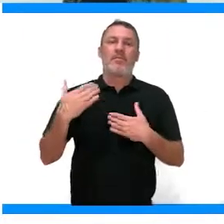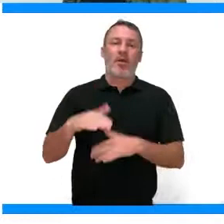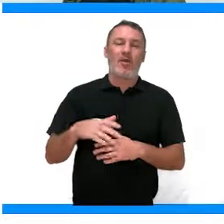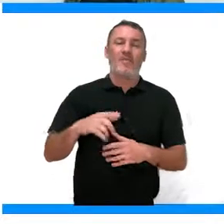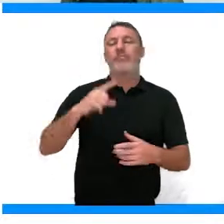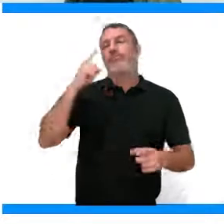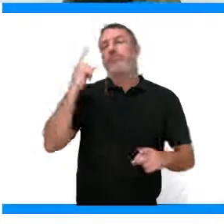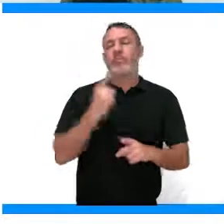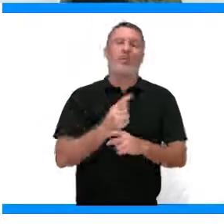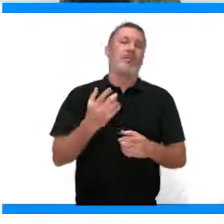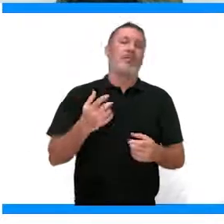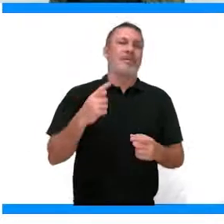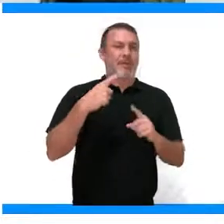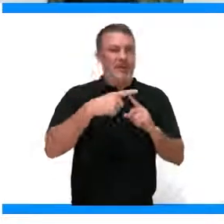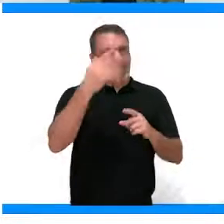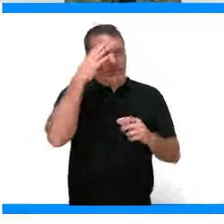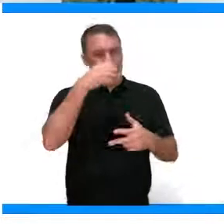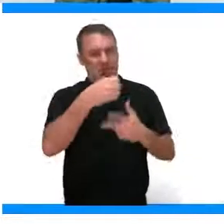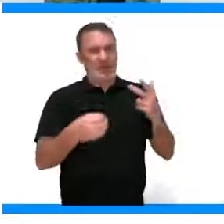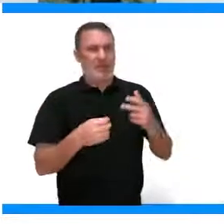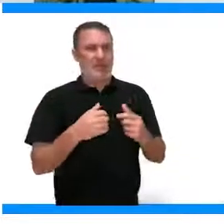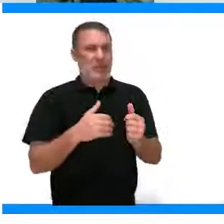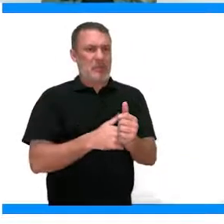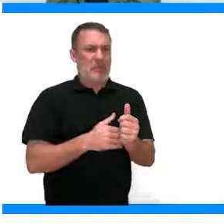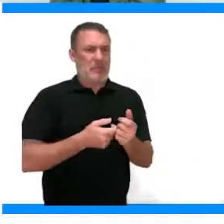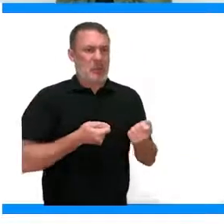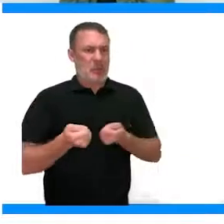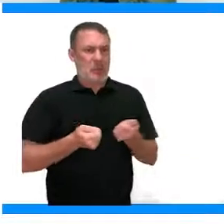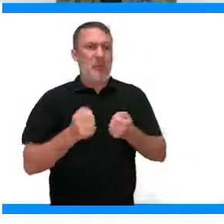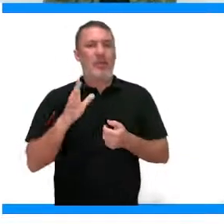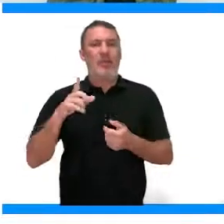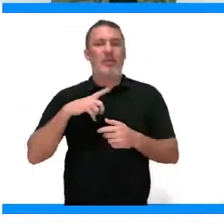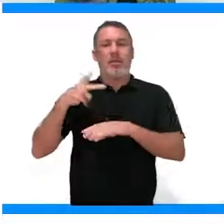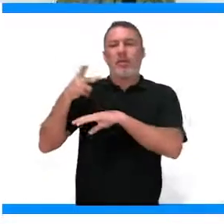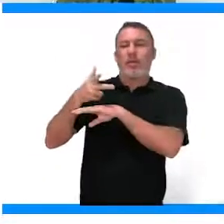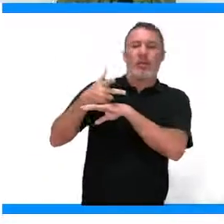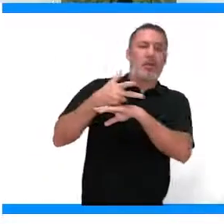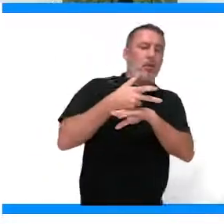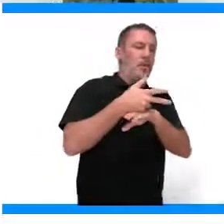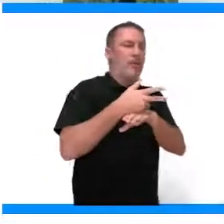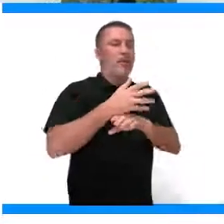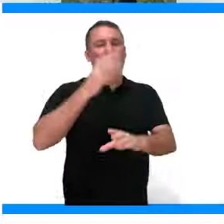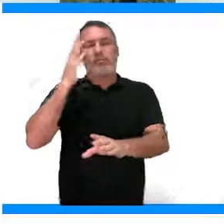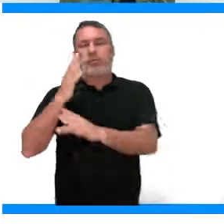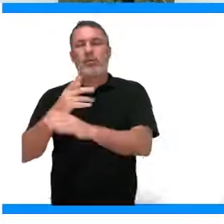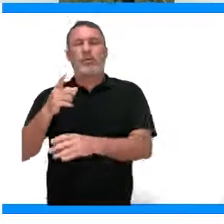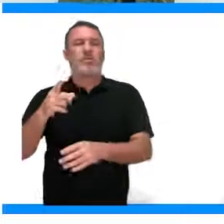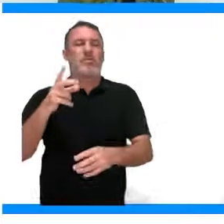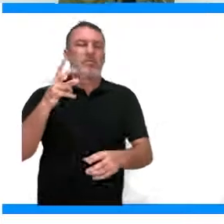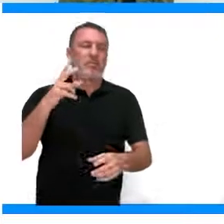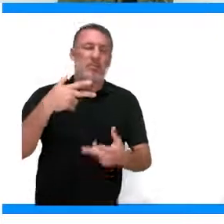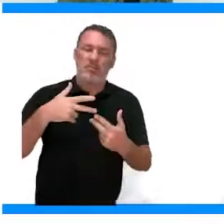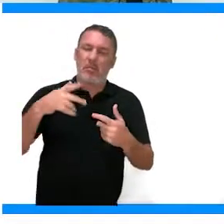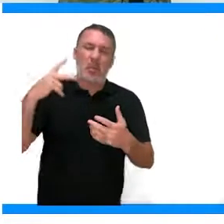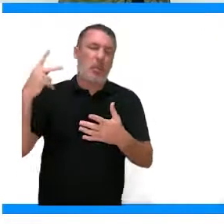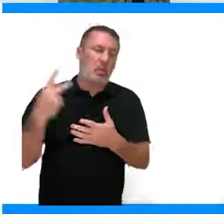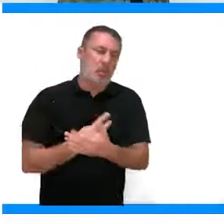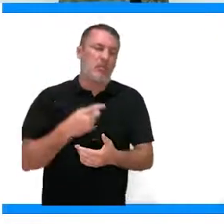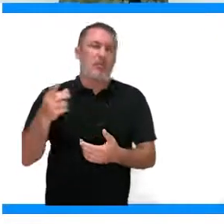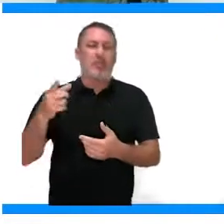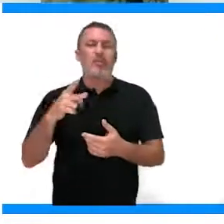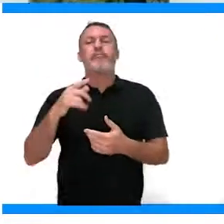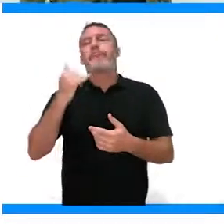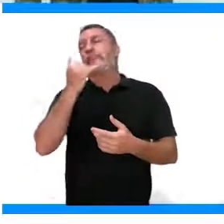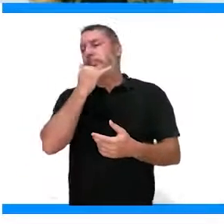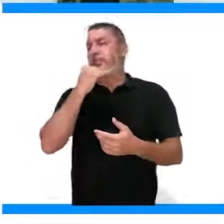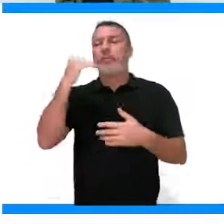trabalho. Isso é um negócio super sigiloso, tem que ser super criterioso, mas tinham câmeras filmando, pegaram e tal. Tem vídeo, tem